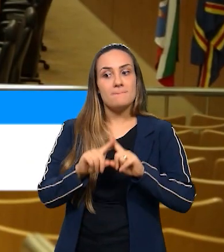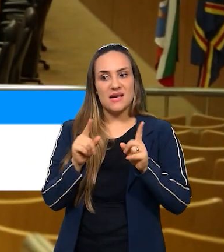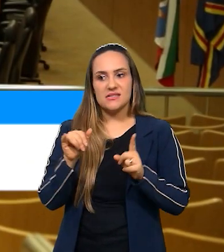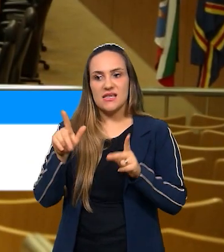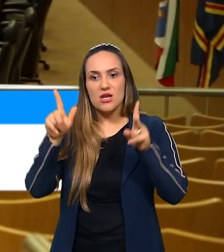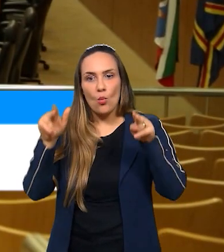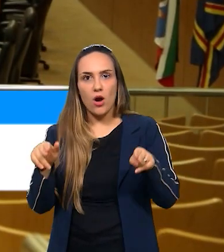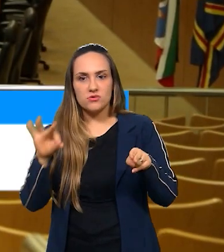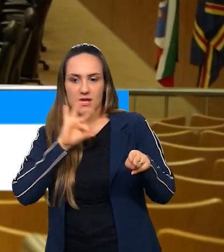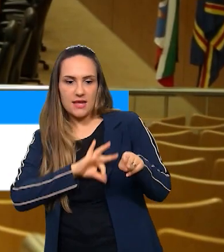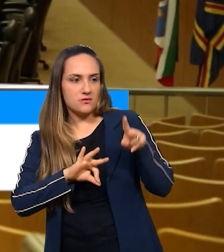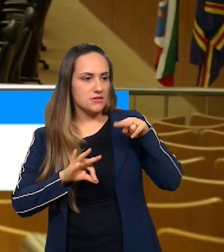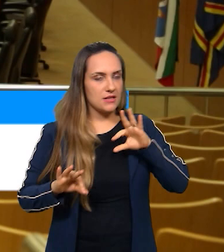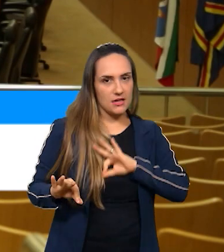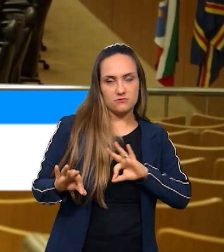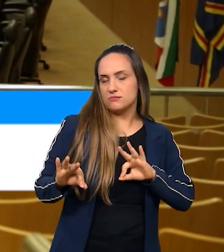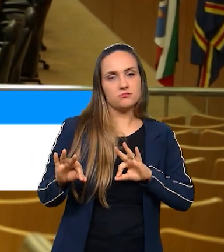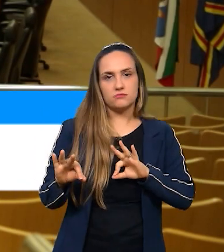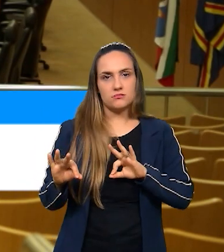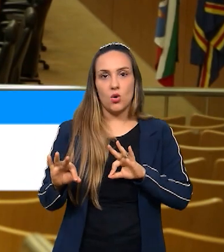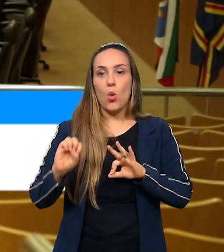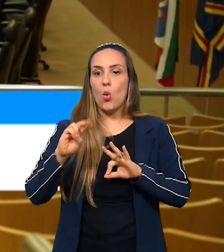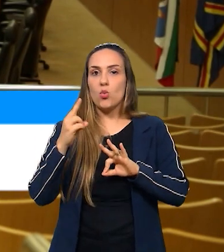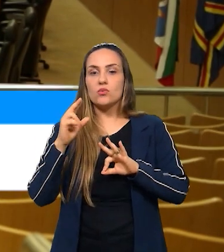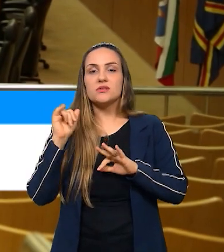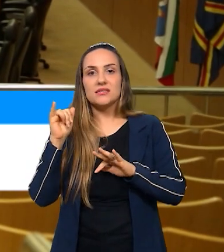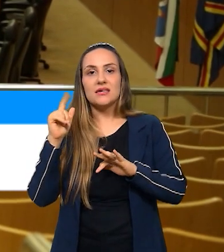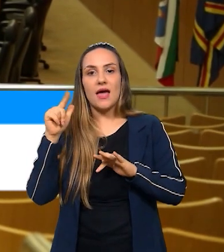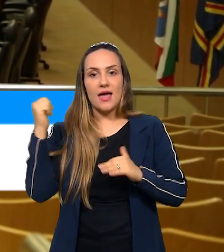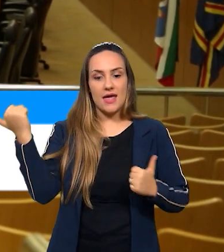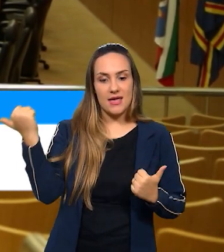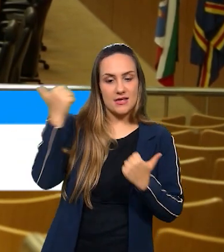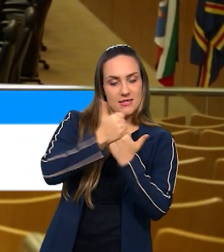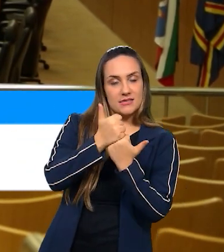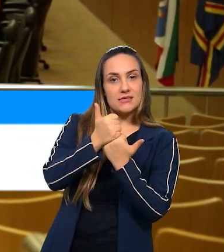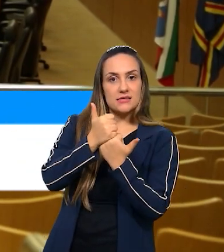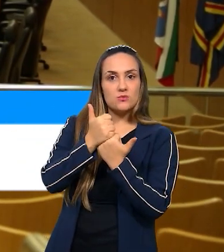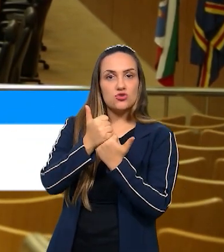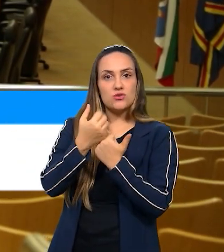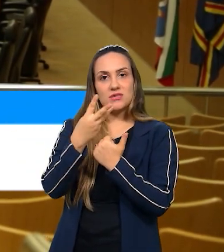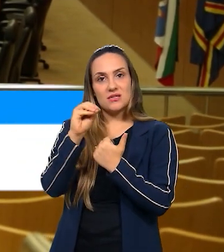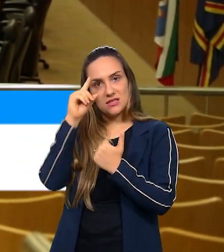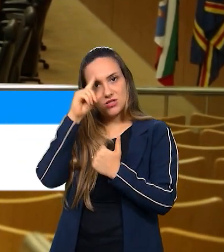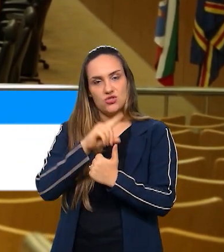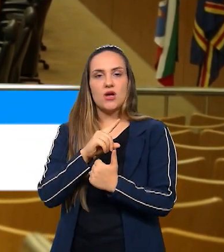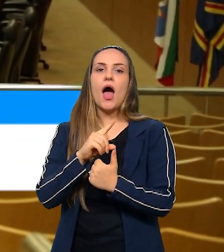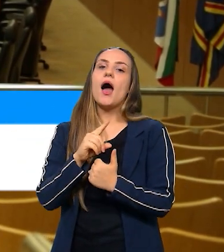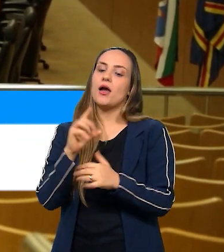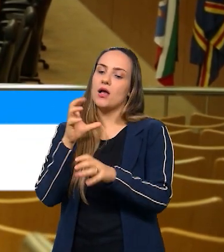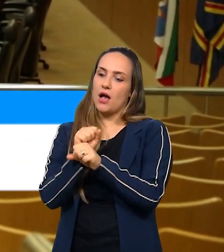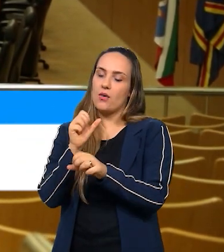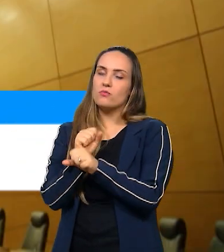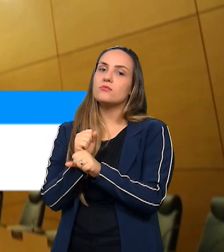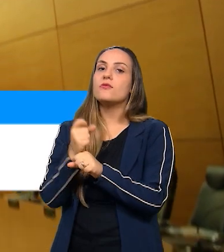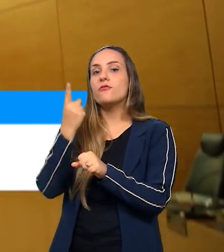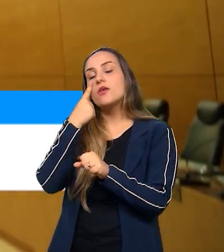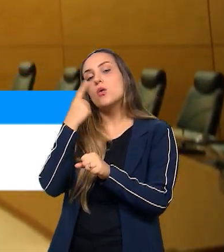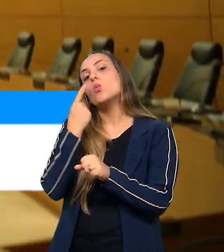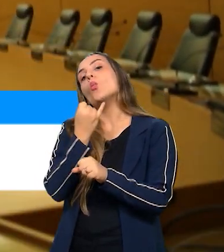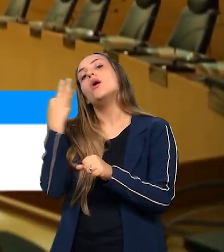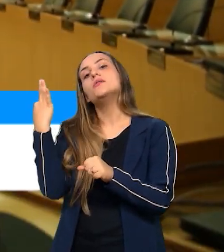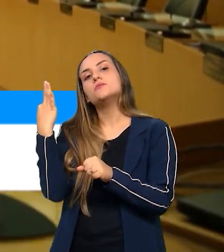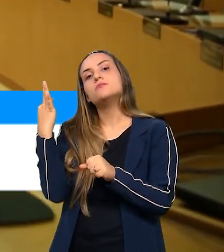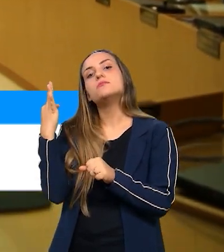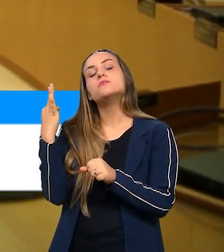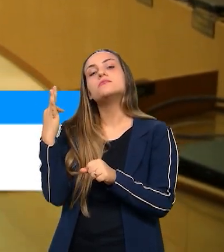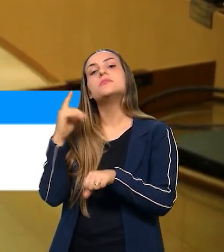se ambas remunerarem a mesma atividade e, em casos de substituição superior, a de 30 dias de exercício cumulativo, que será